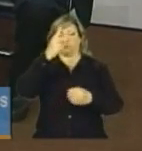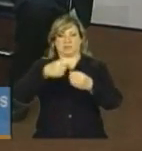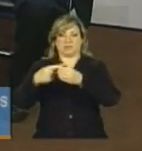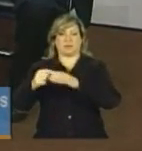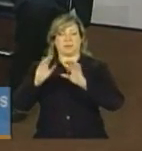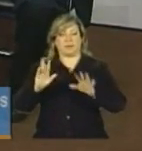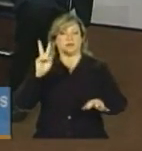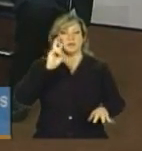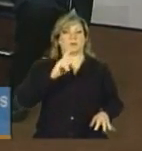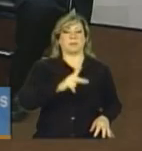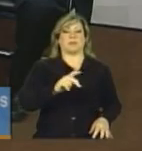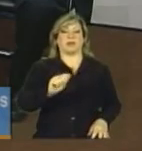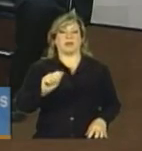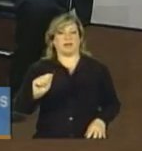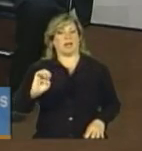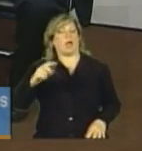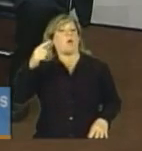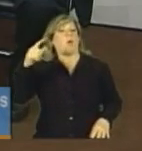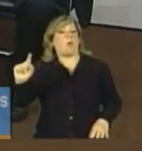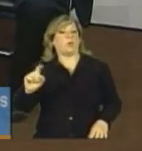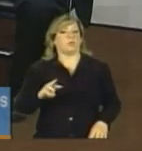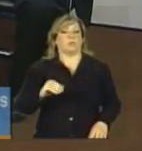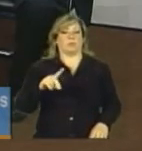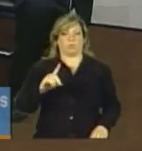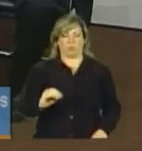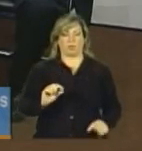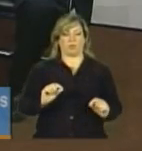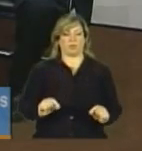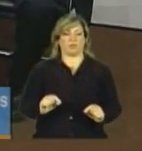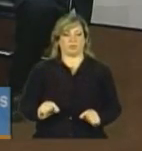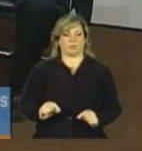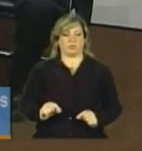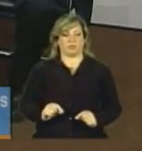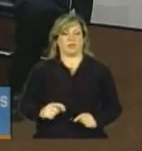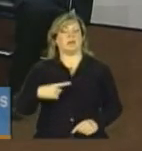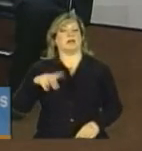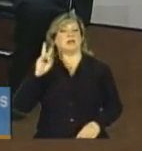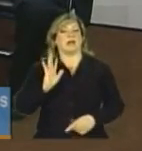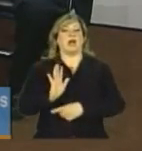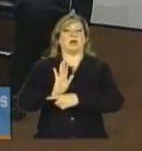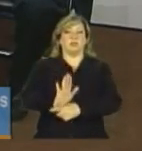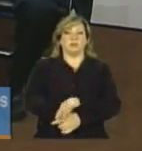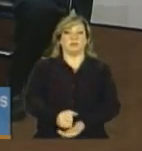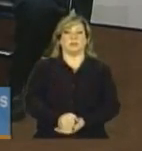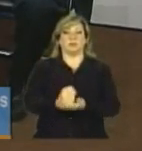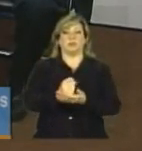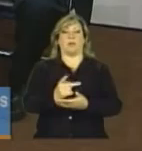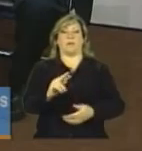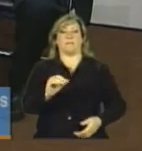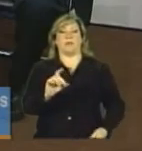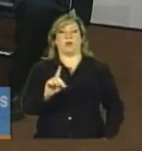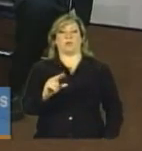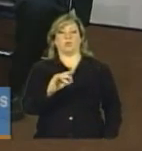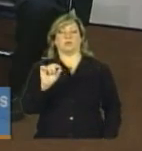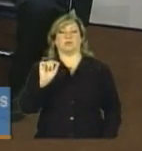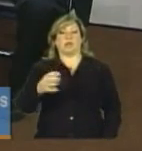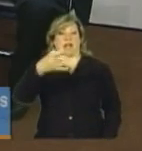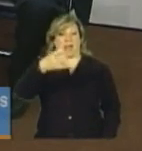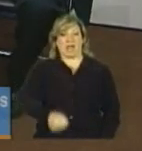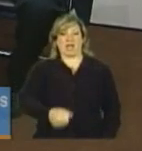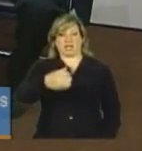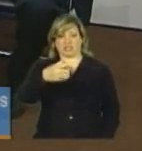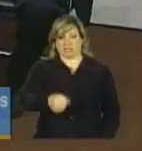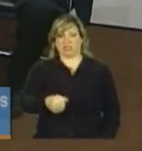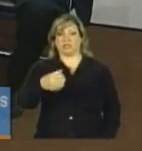No caso do PA leite, que é uma outra modalidade, né, que no caso apoia a produção, né, a cadeia produtiva do